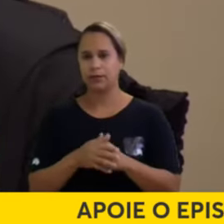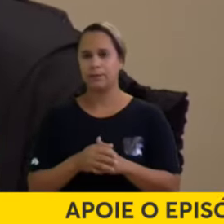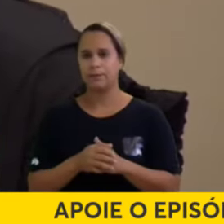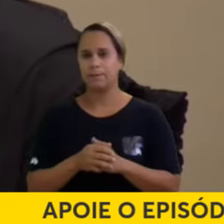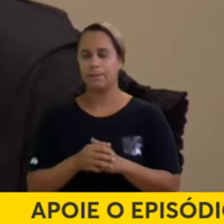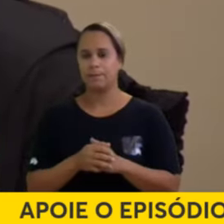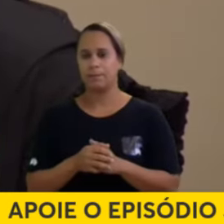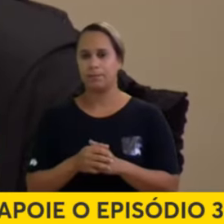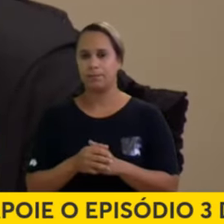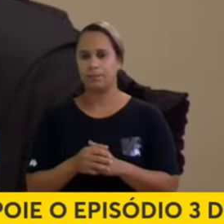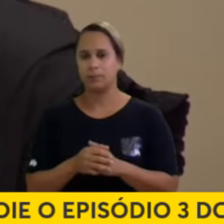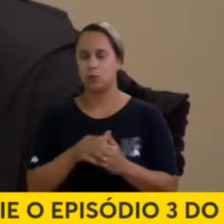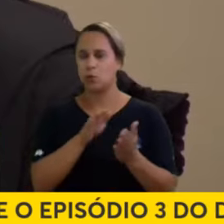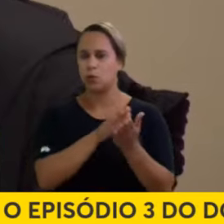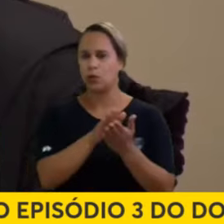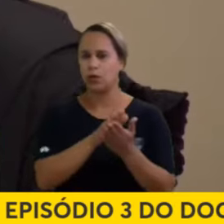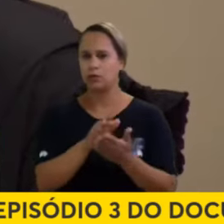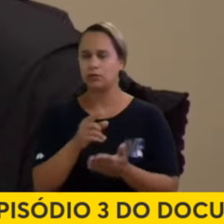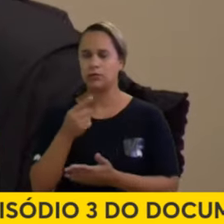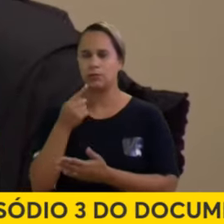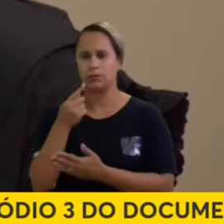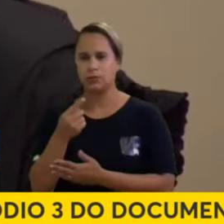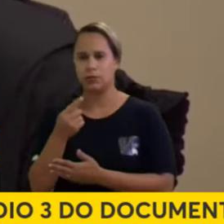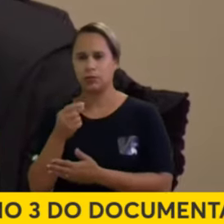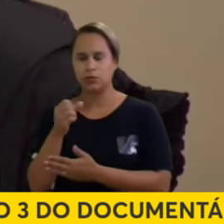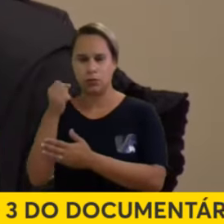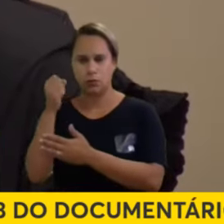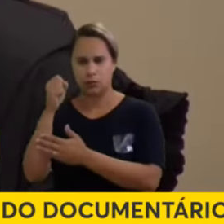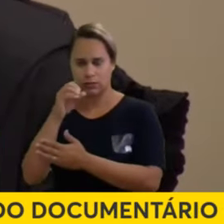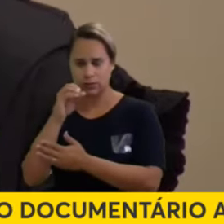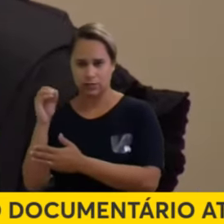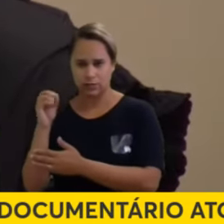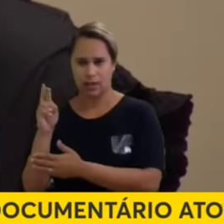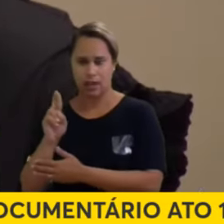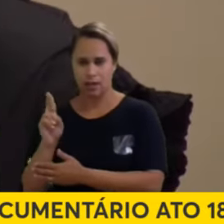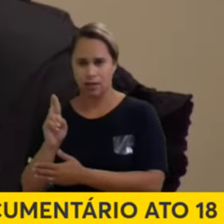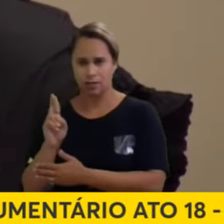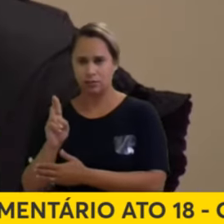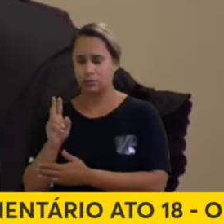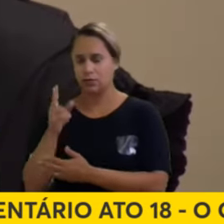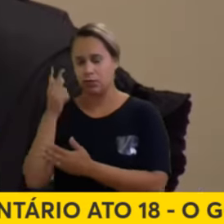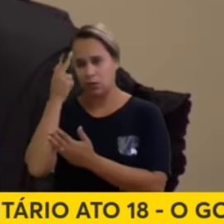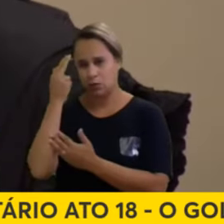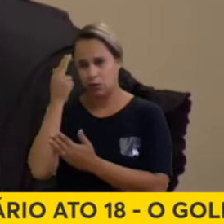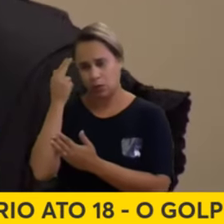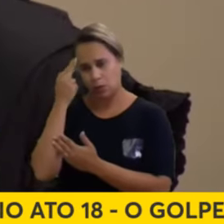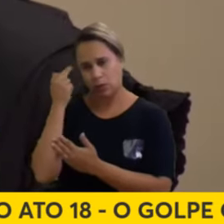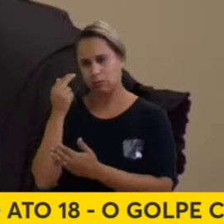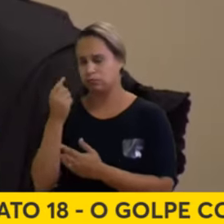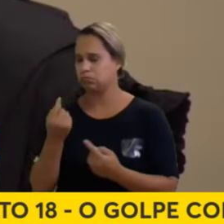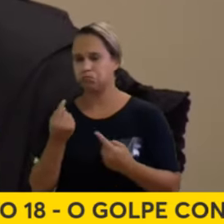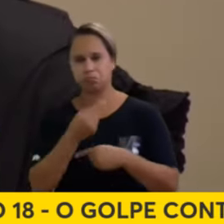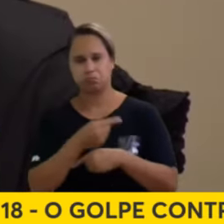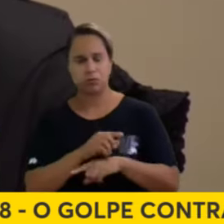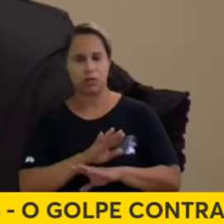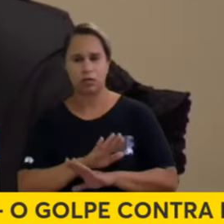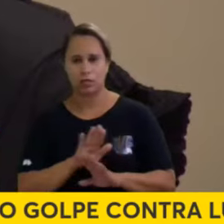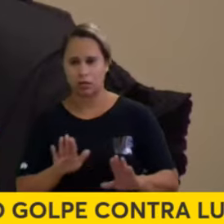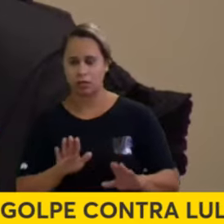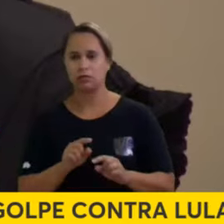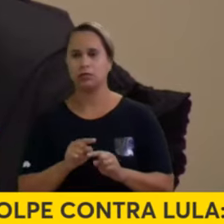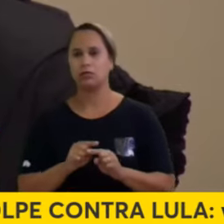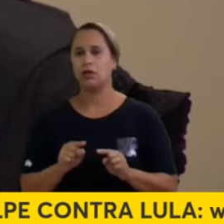referido gasto de r$ 1800 é perfeitamente normal a pré-campanha não teve sua natureza impugnada e não se apontou fosse gasto